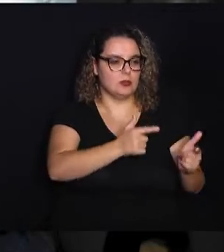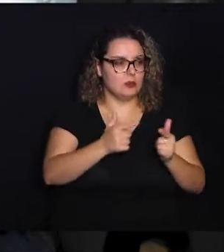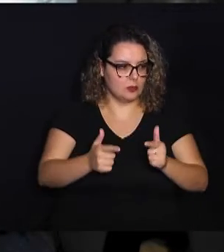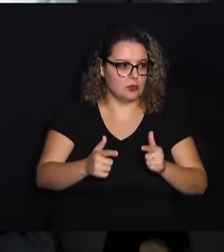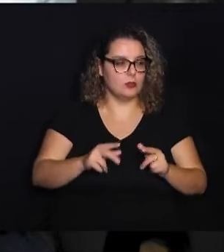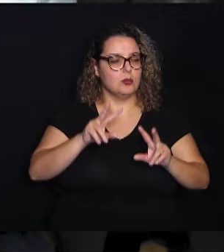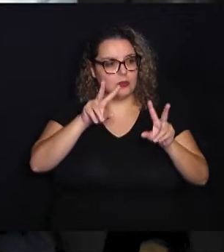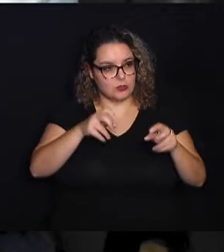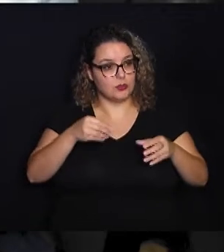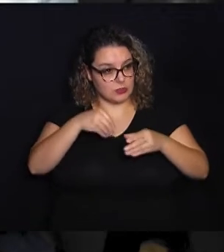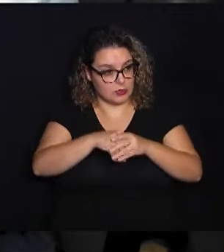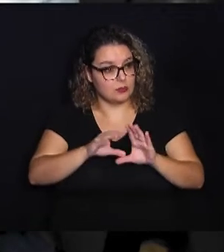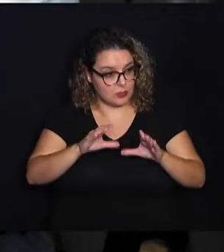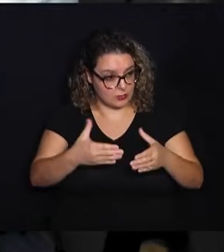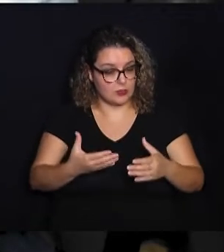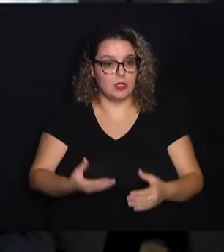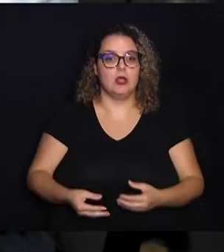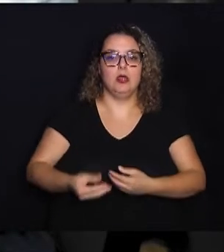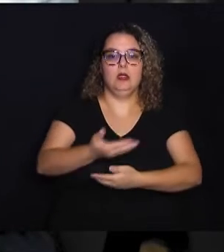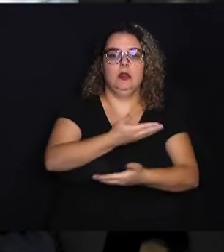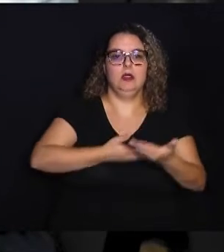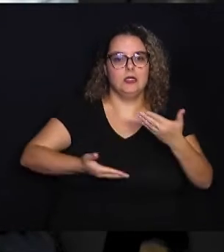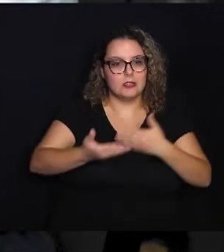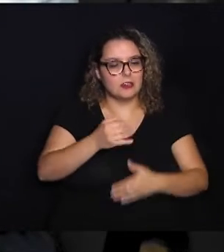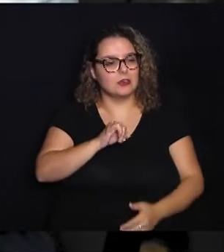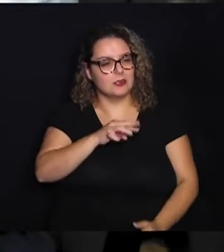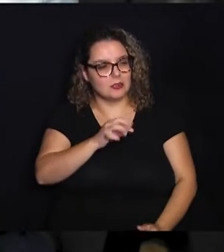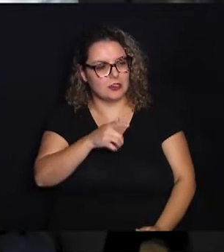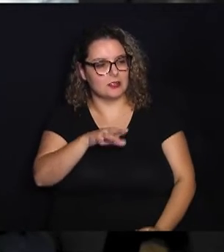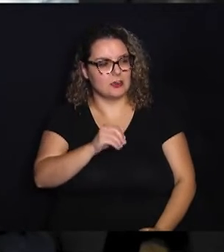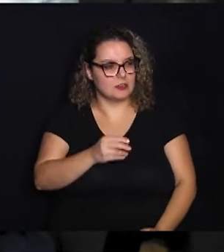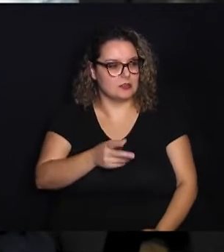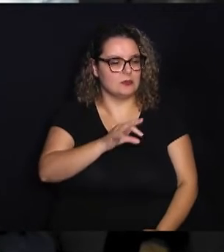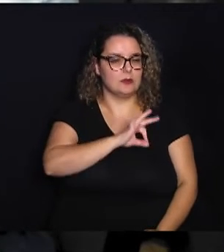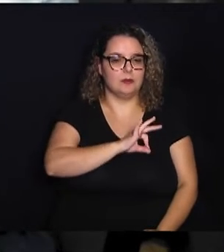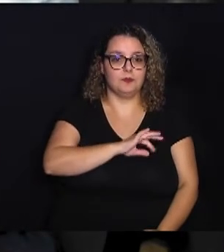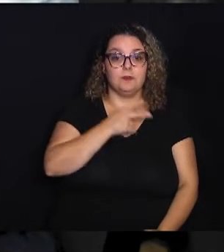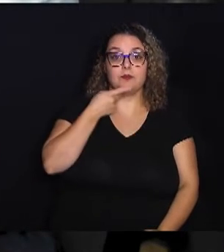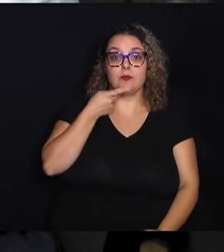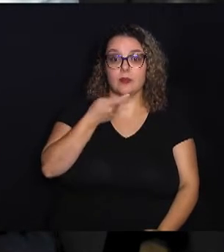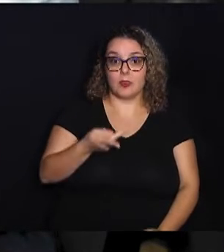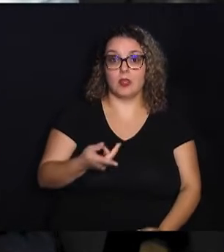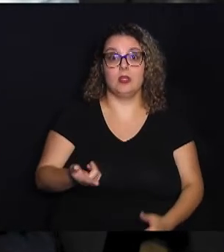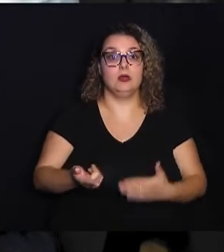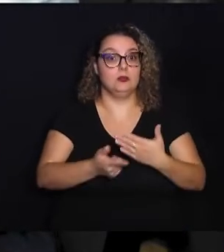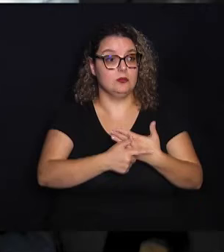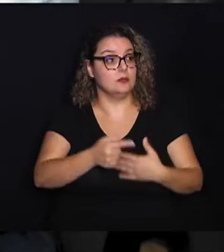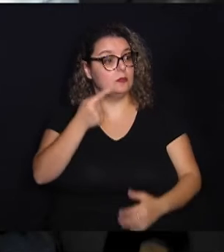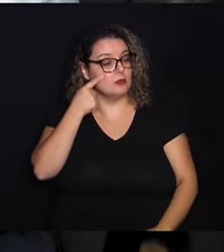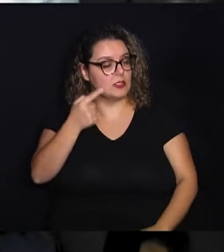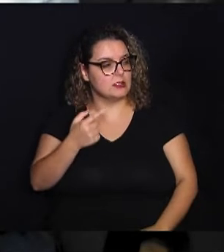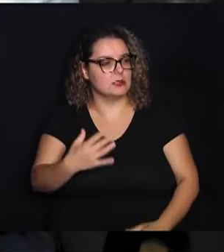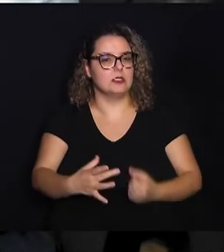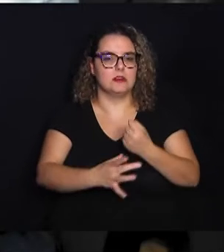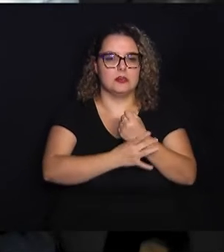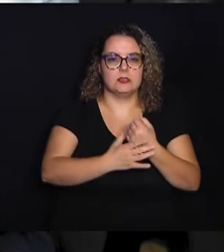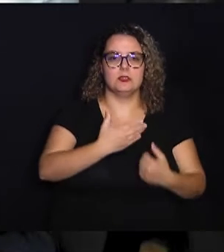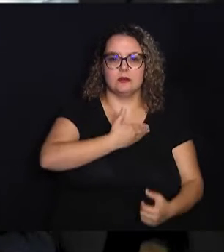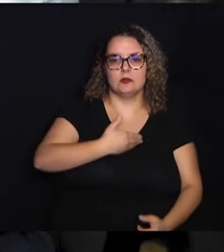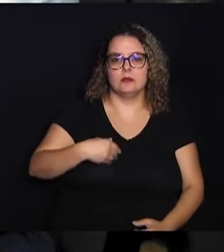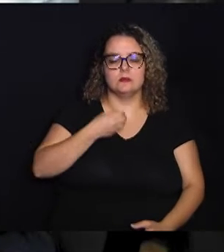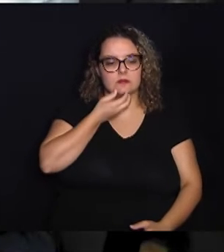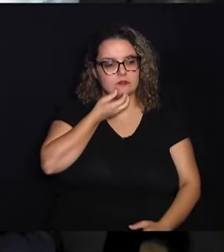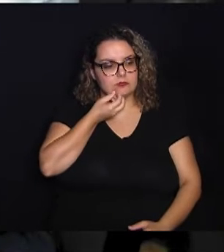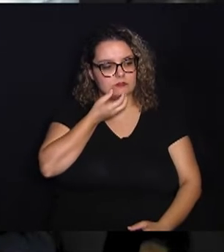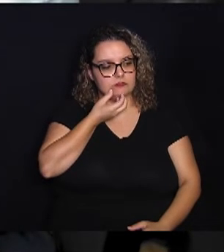integração das polícias na nossa cidade. Eu queria que o senhor falasse desse papel de pensar na segurança pública. Claro, tem a